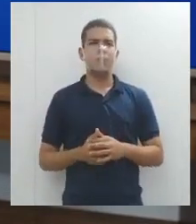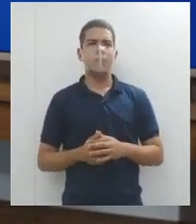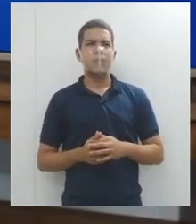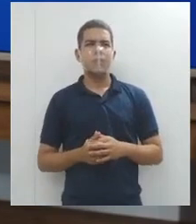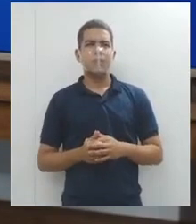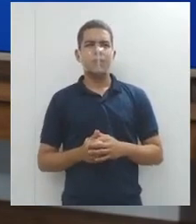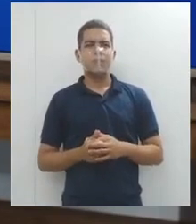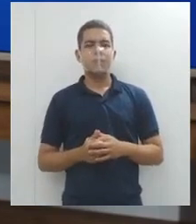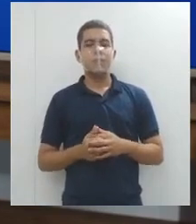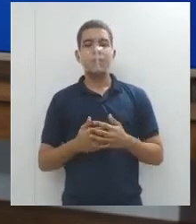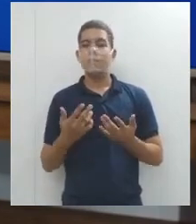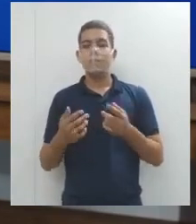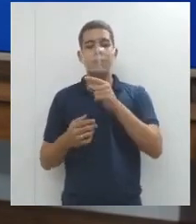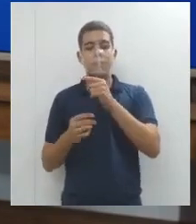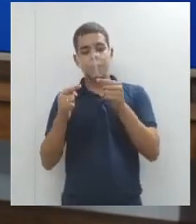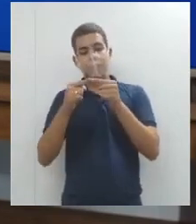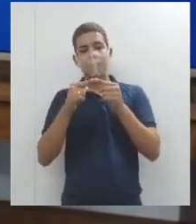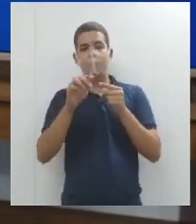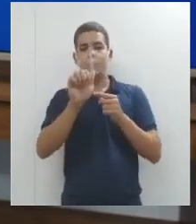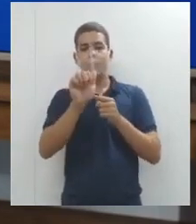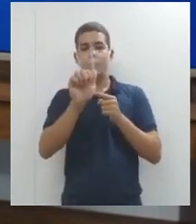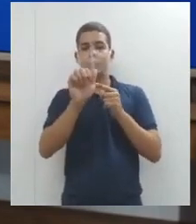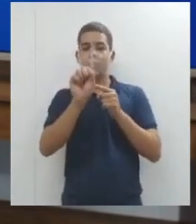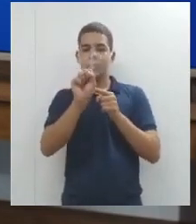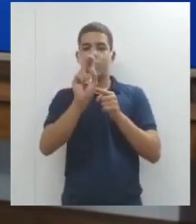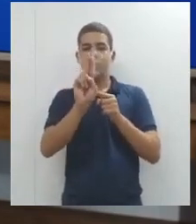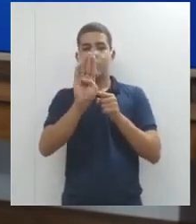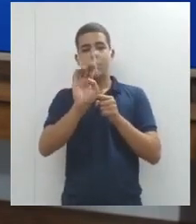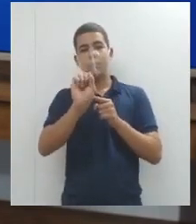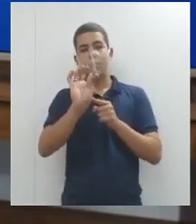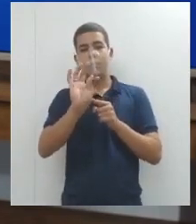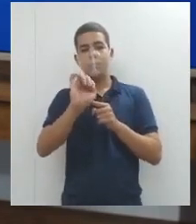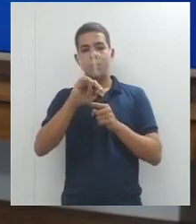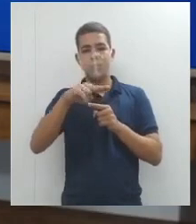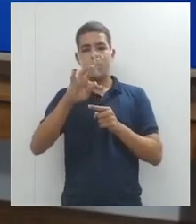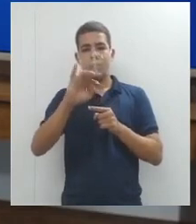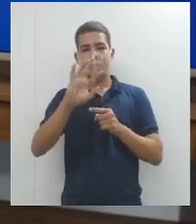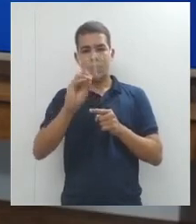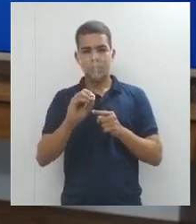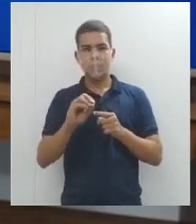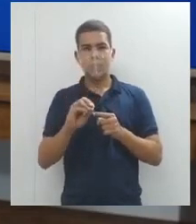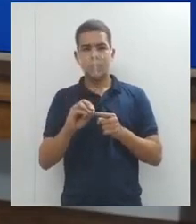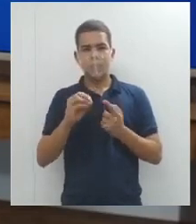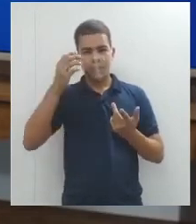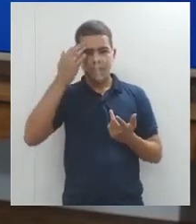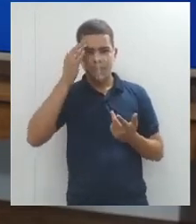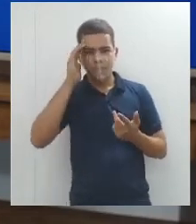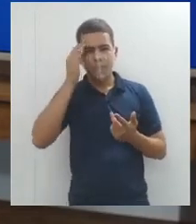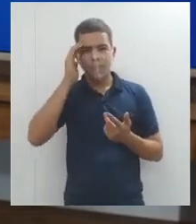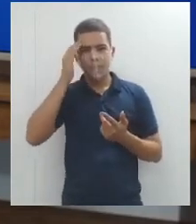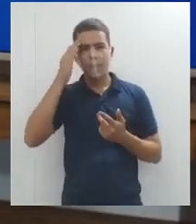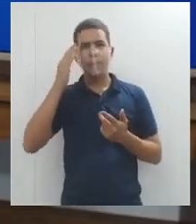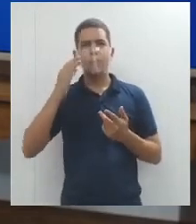aí nesse caso, ele não é um advérbio, ele é um substantivo. Perceberam? Entenderam por quê?